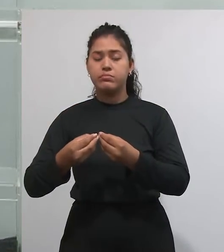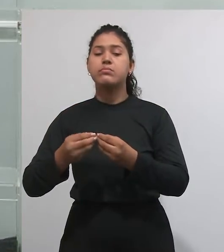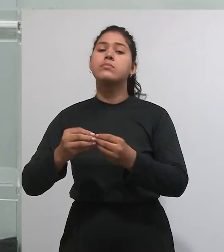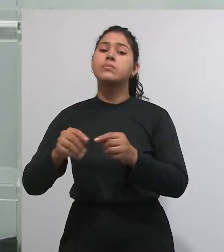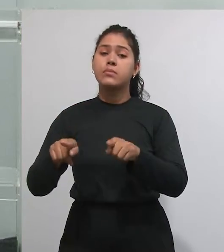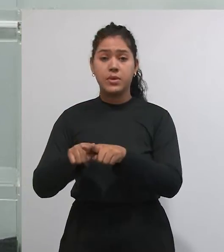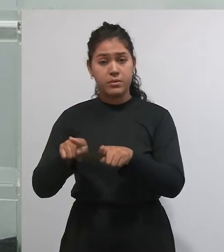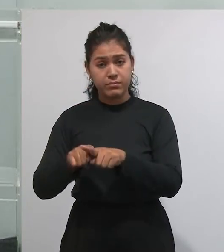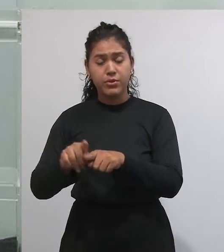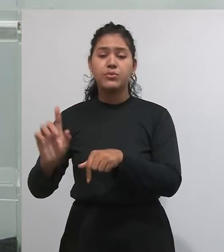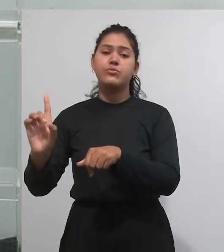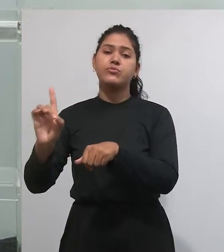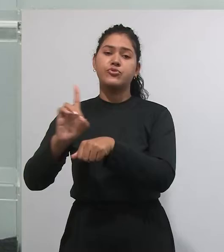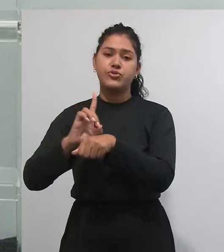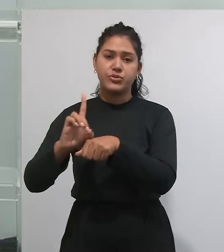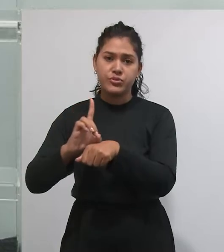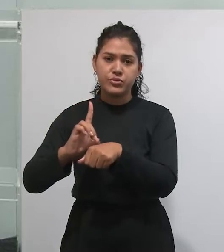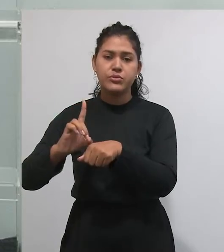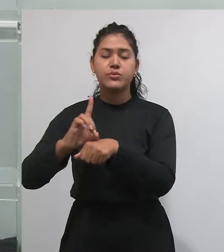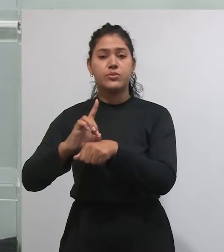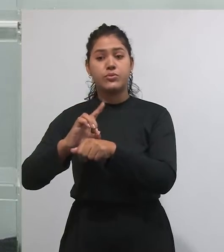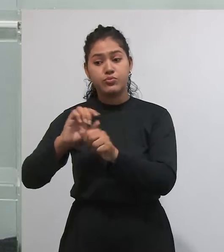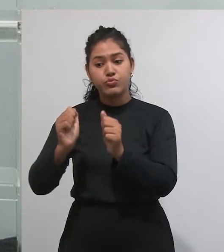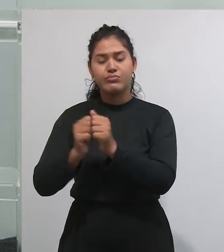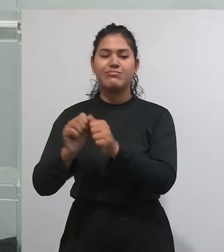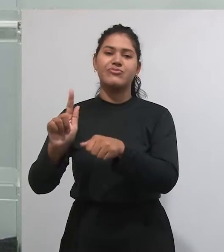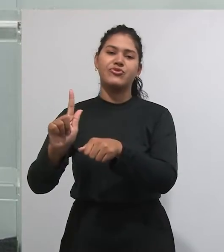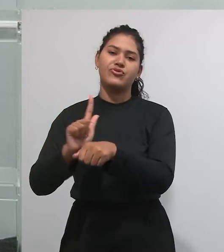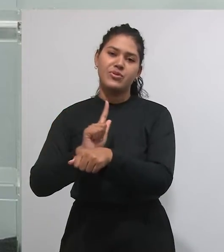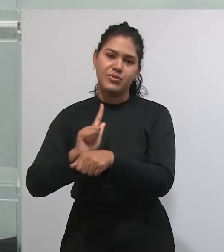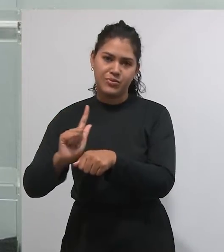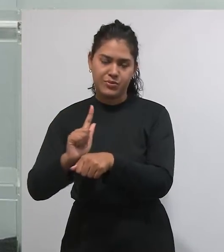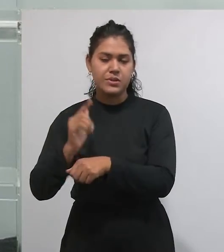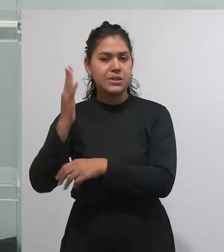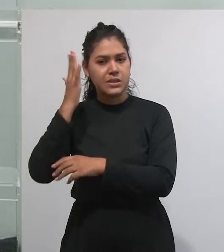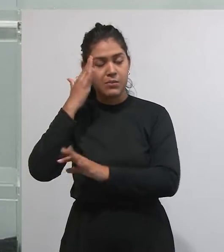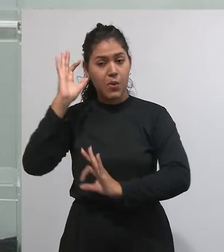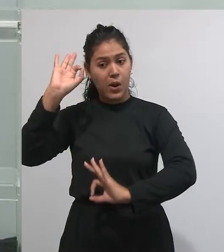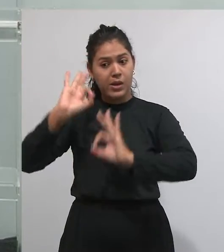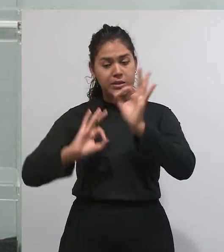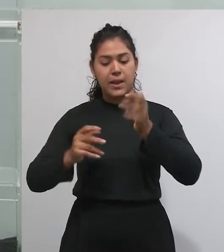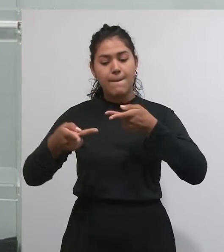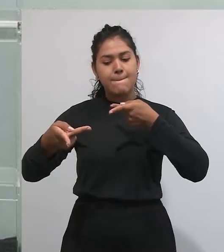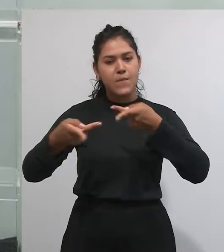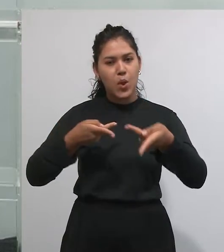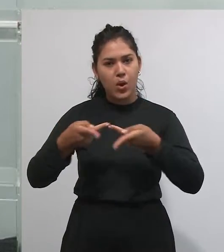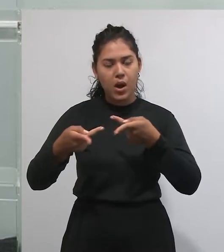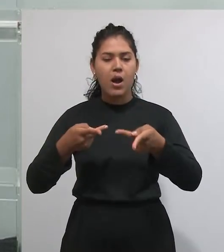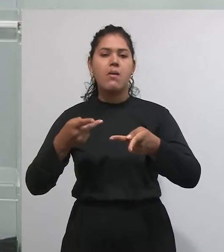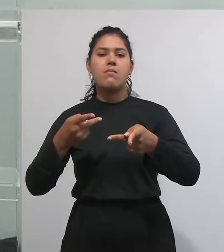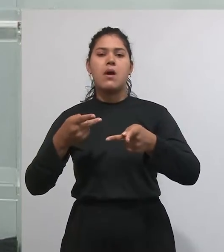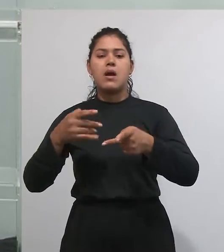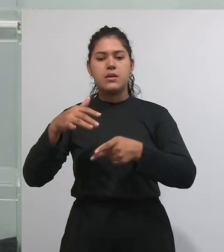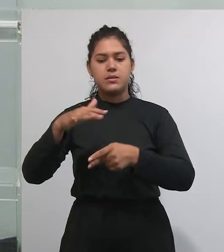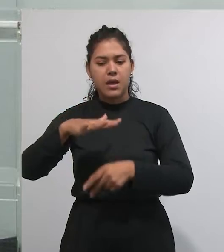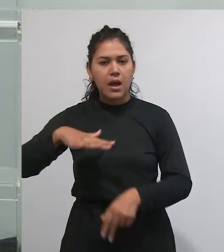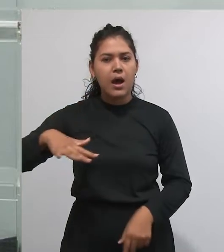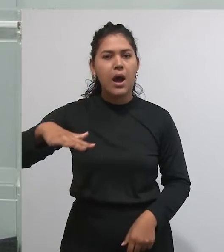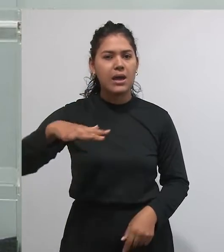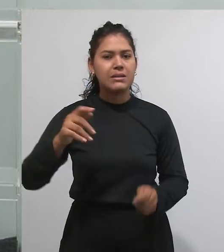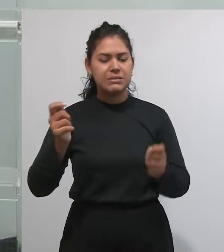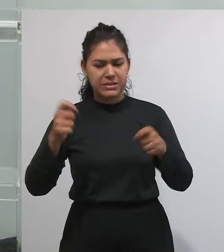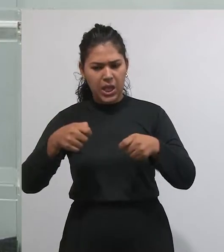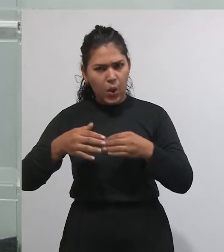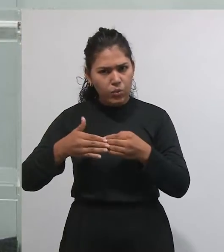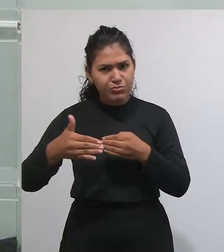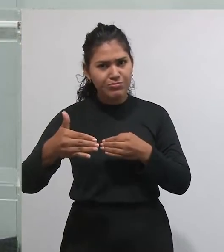assumir, junto com a sua comunidade, se determinados programas, projetos devem ter continuidade